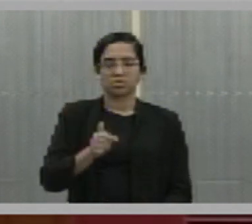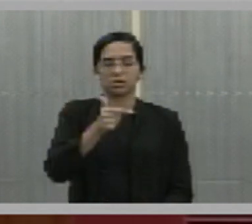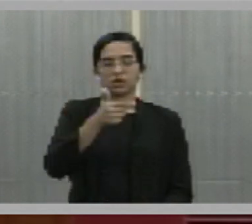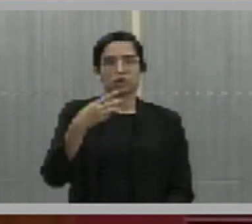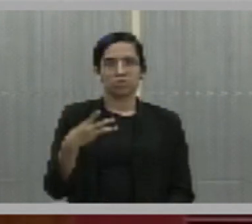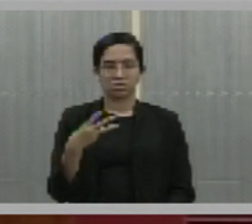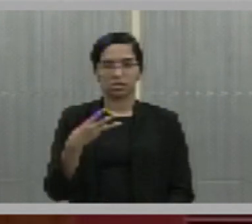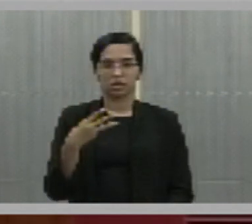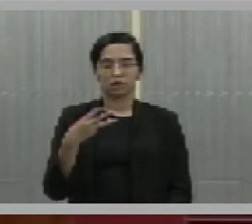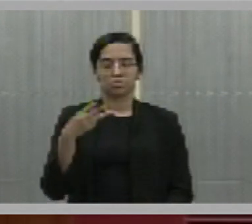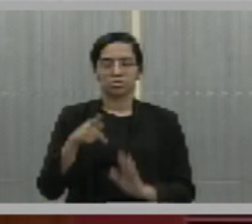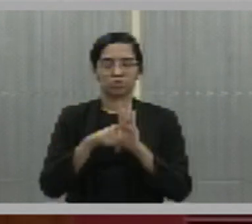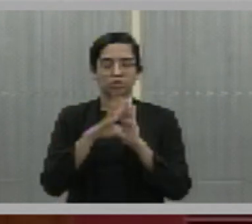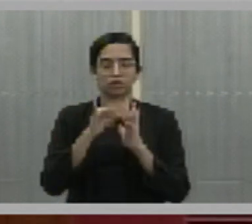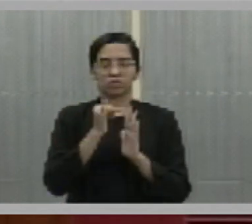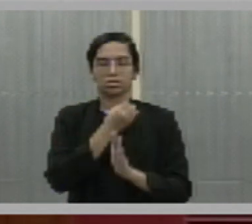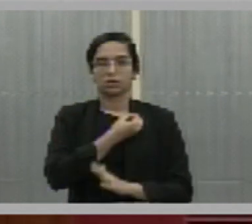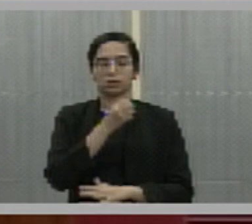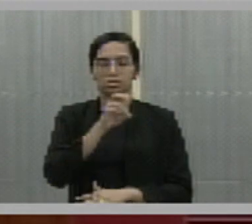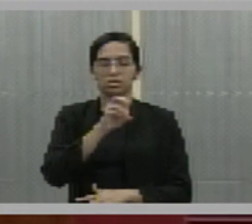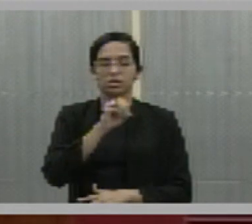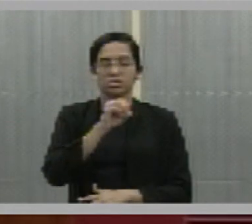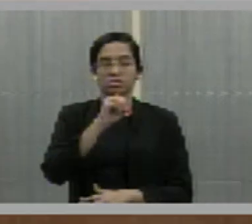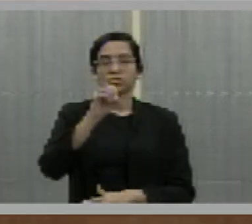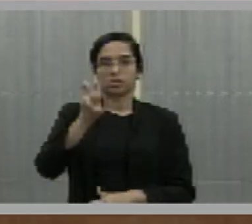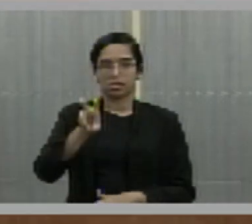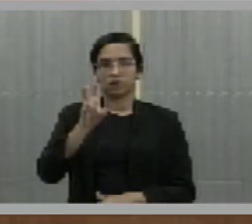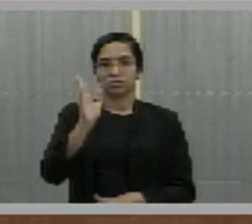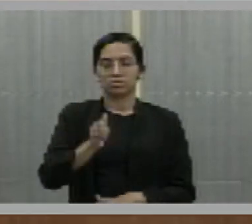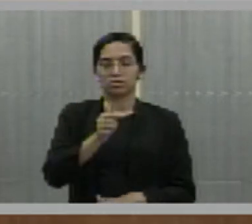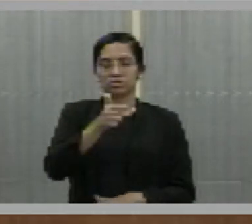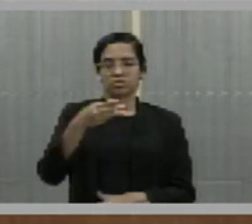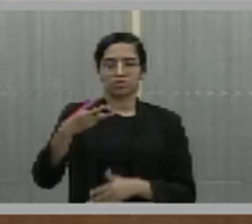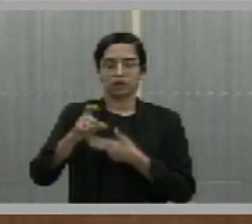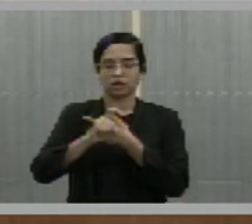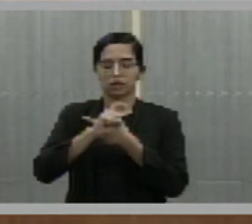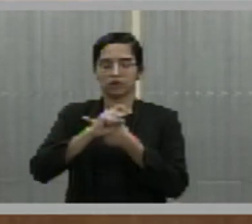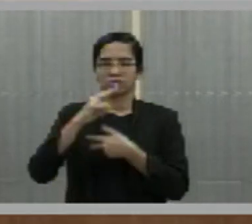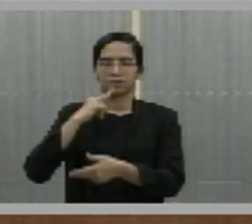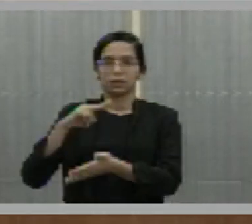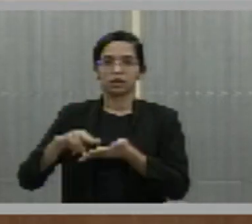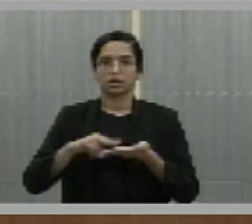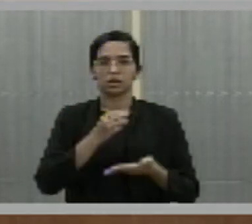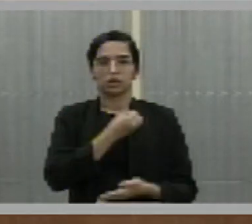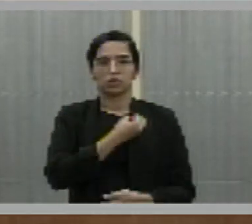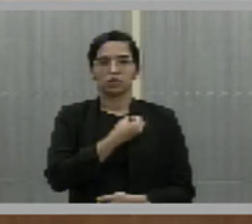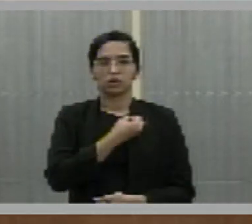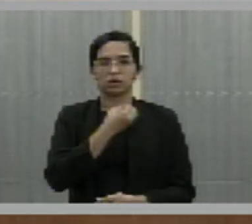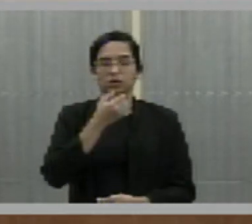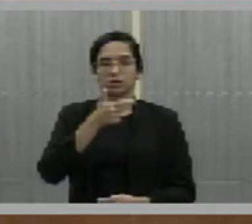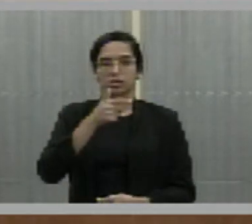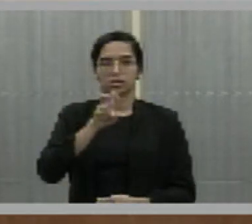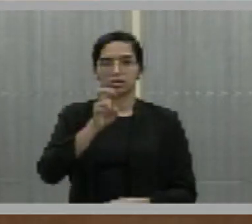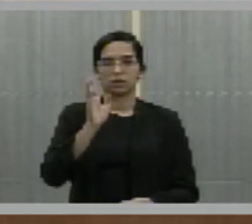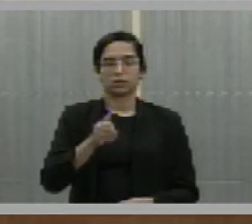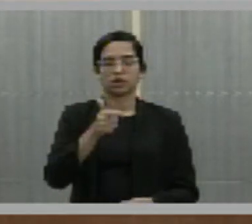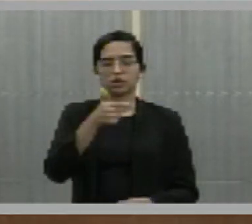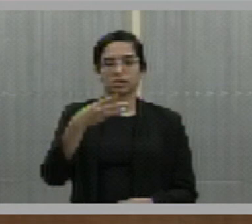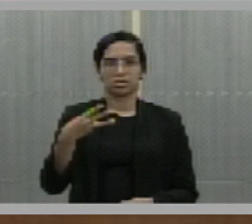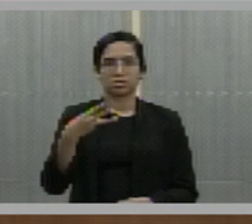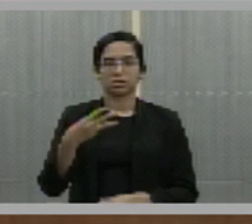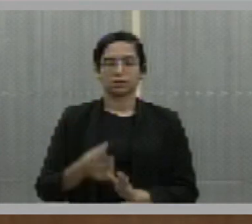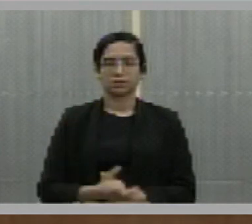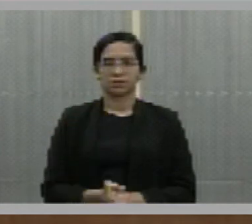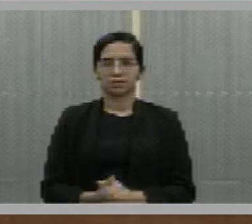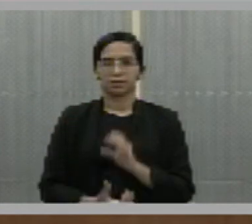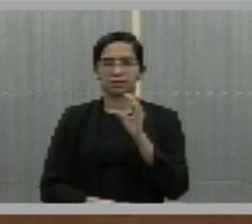29987/23. Projeto de lei número 05/23 do Poder Executivo. Mensagem número 25/23.